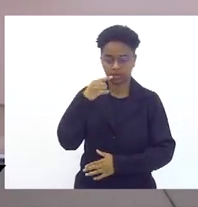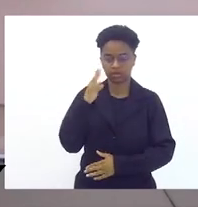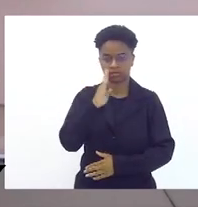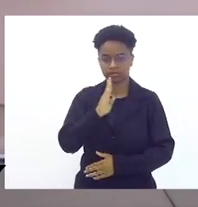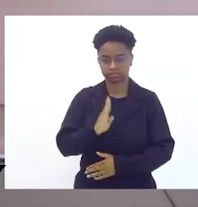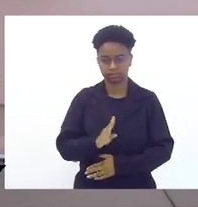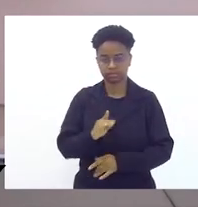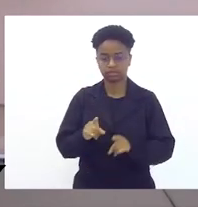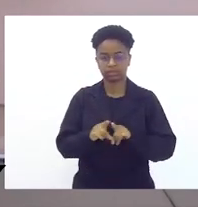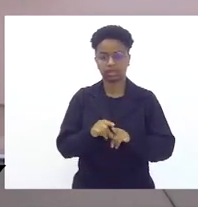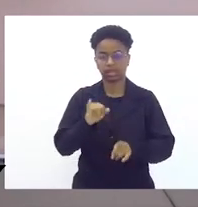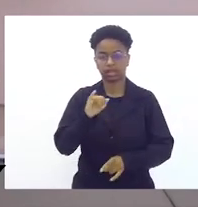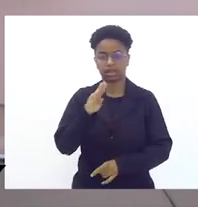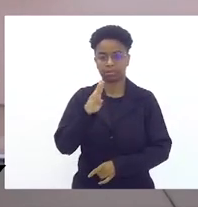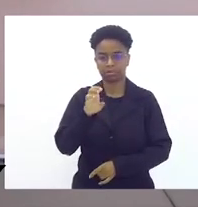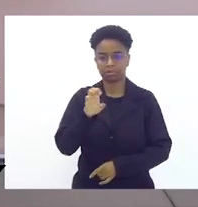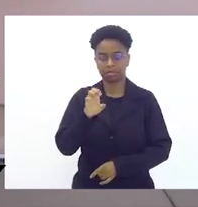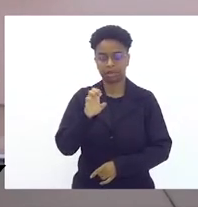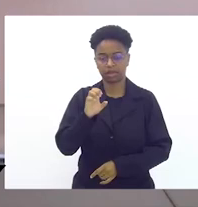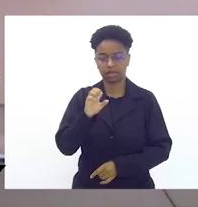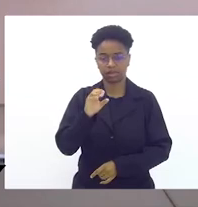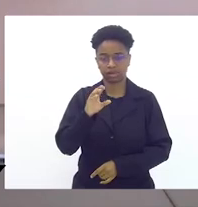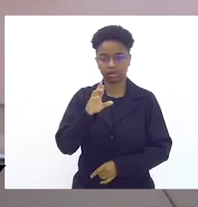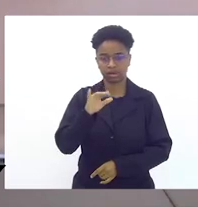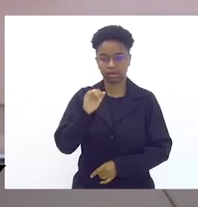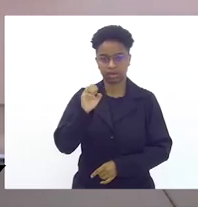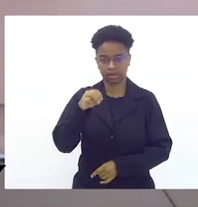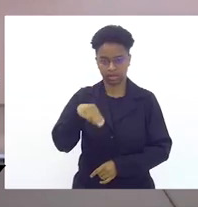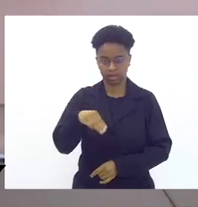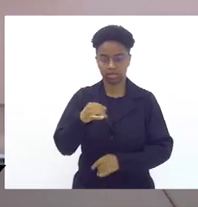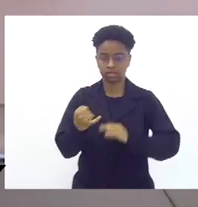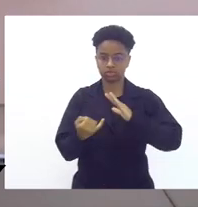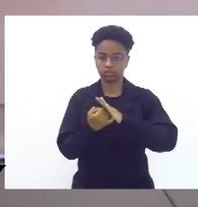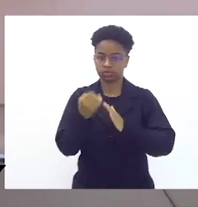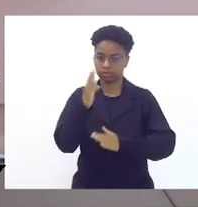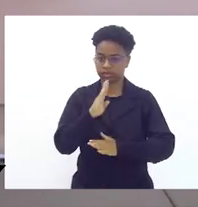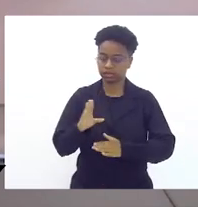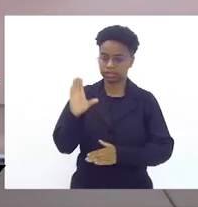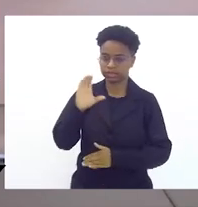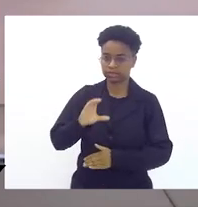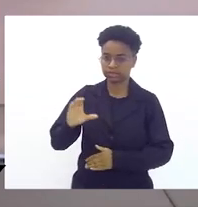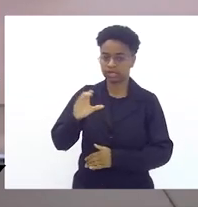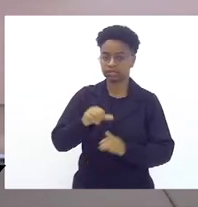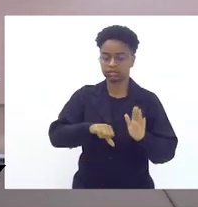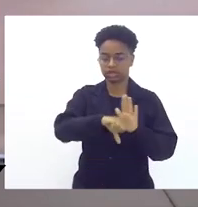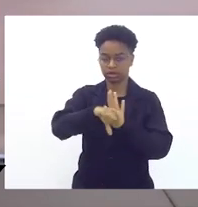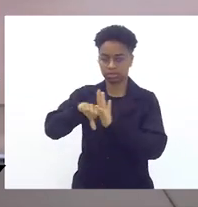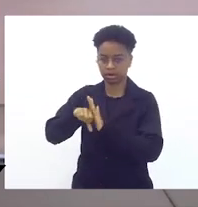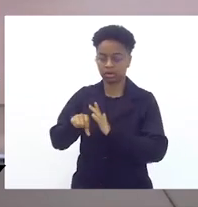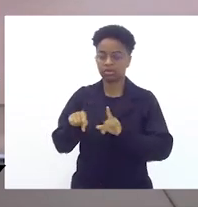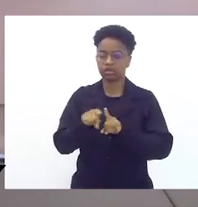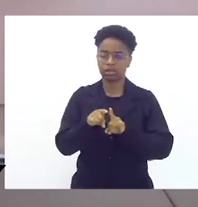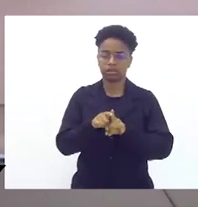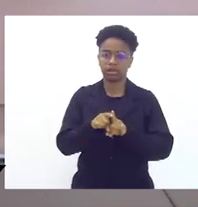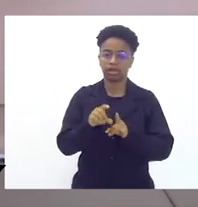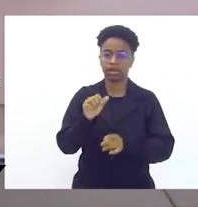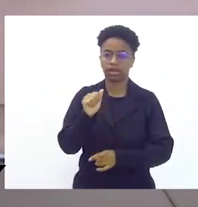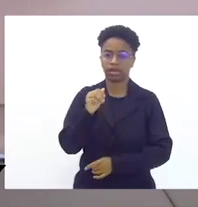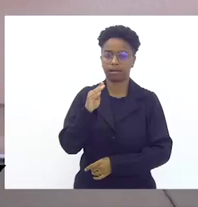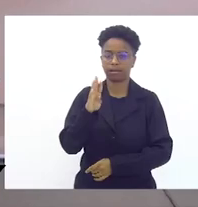e beclim que é Instituto Brasileiro de ciências criminais a maneira Fernandes abraclin